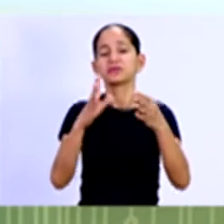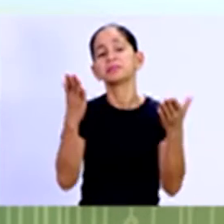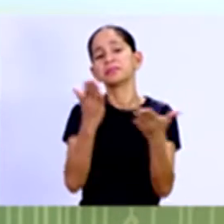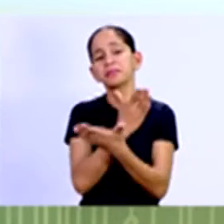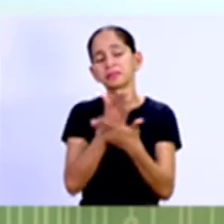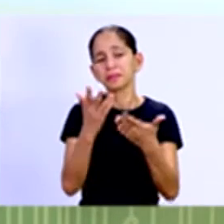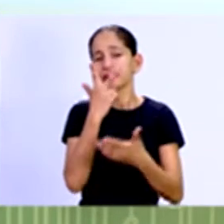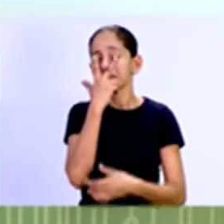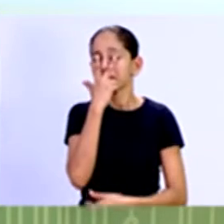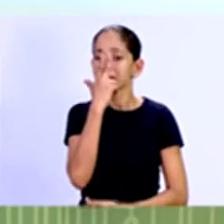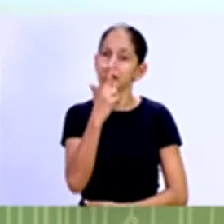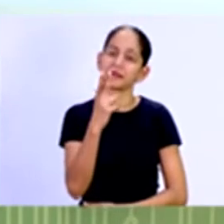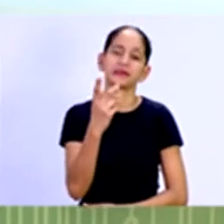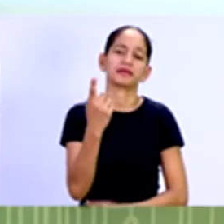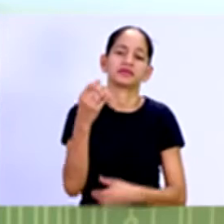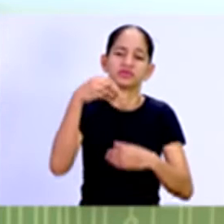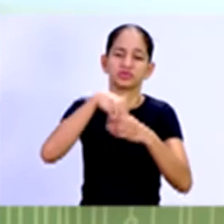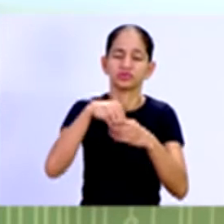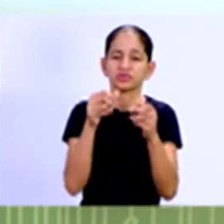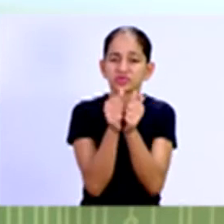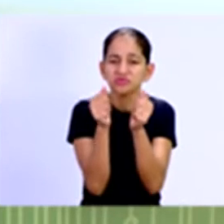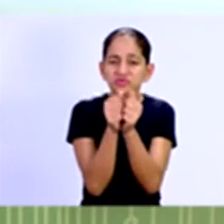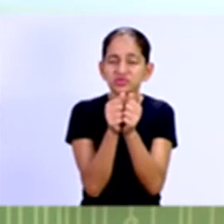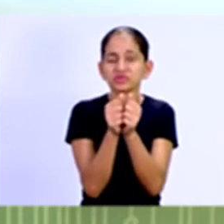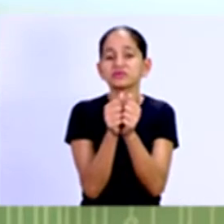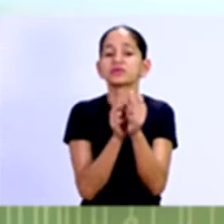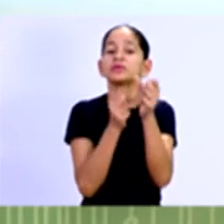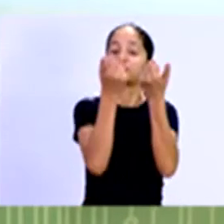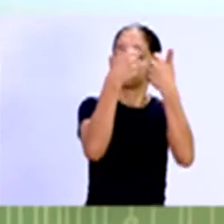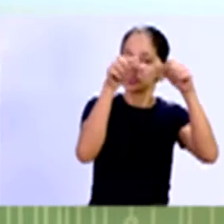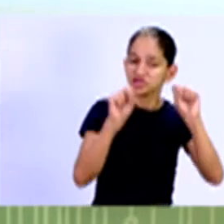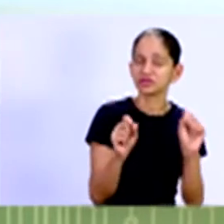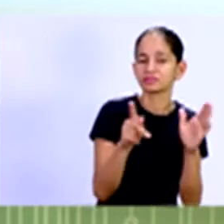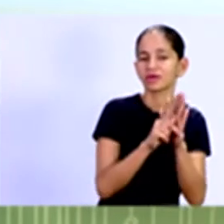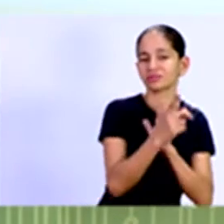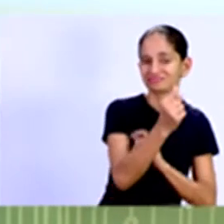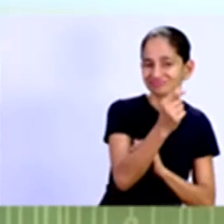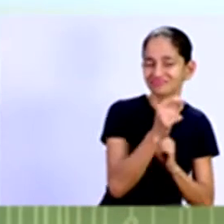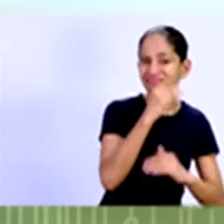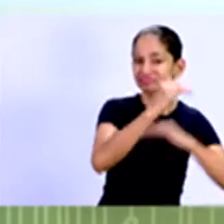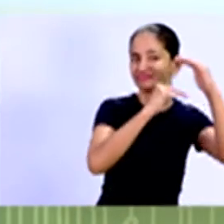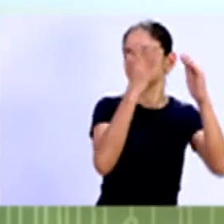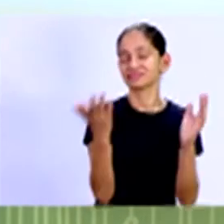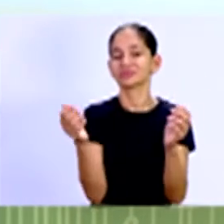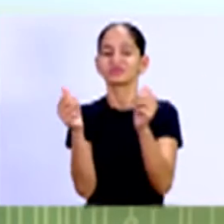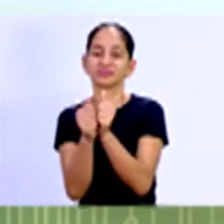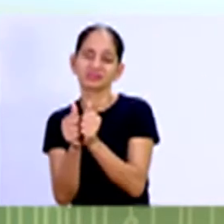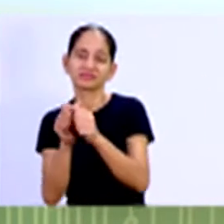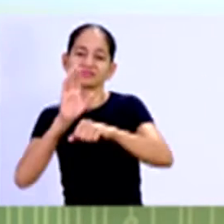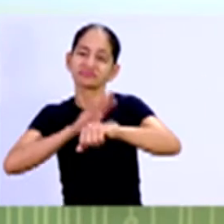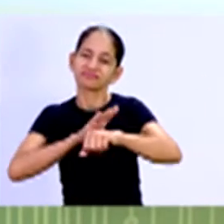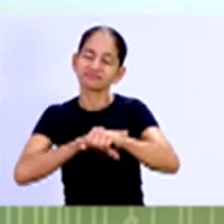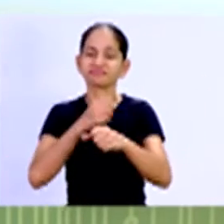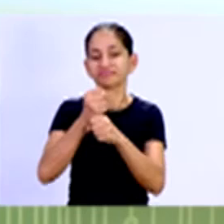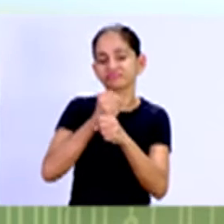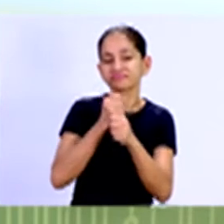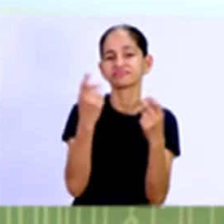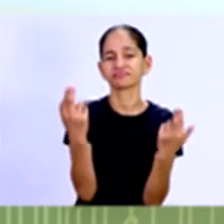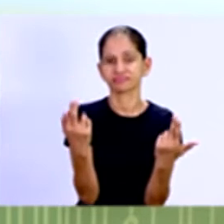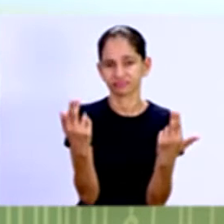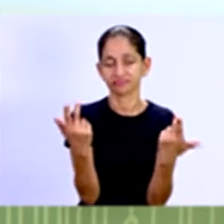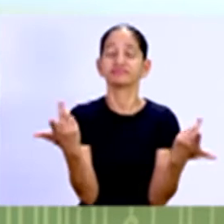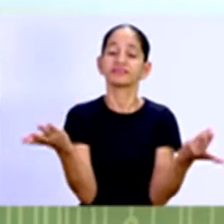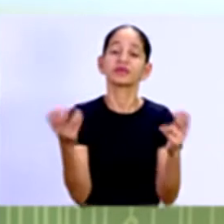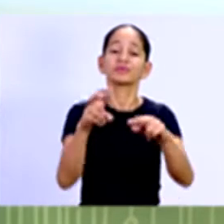que surge aí, né? Juntamente com o sistema capitalista, ele vai se desenvolver mais ou menos ao mesmo tempo.